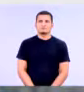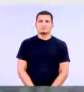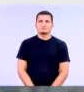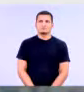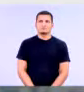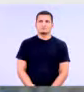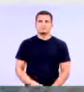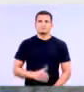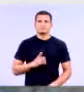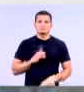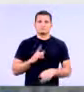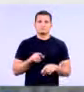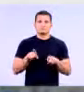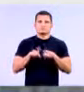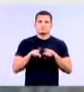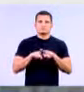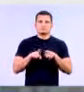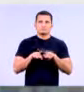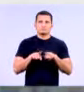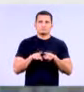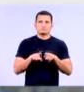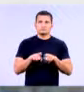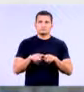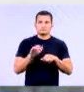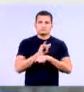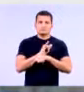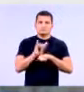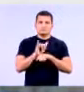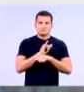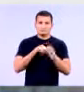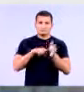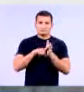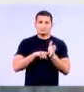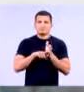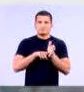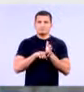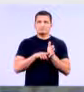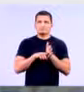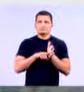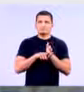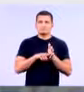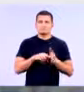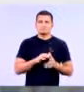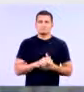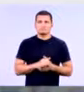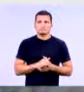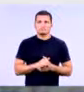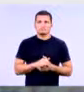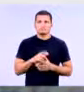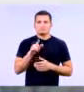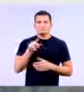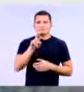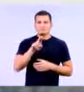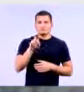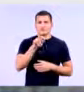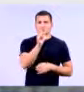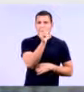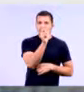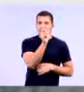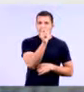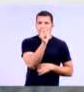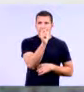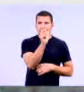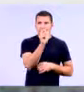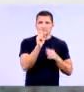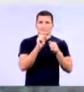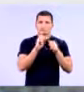Temos também uma eficiente técnica de busca, que é utilizar uma palavra e fazer